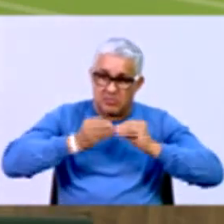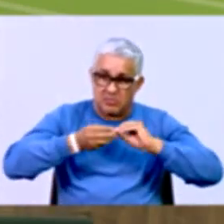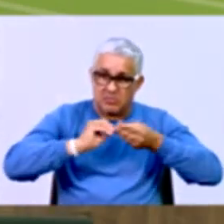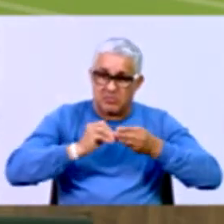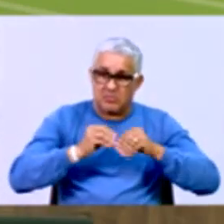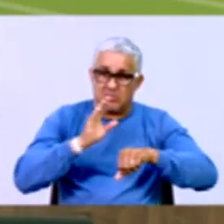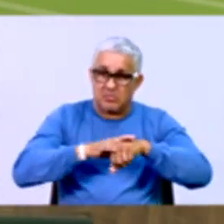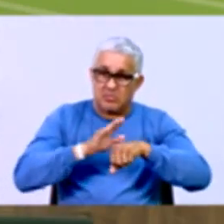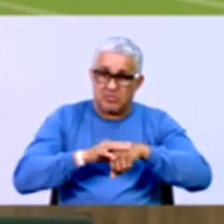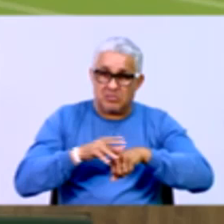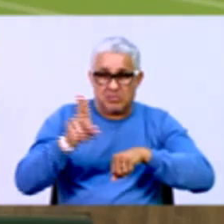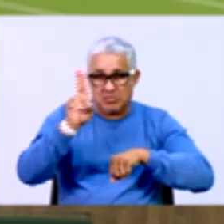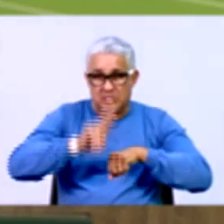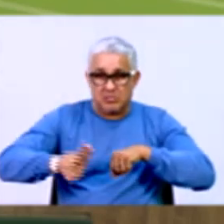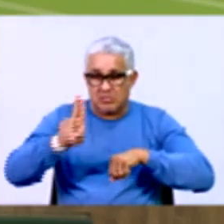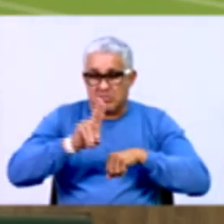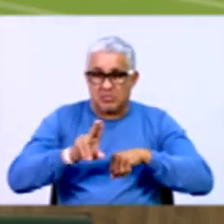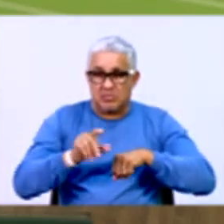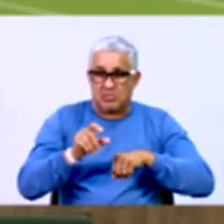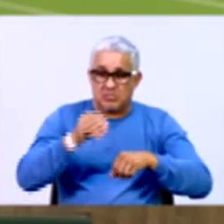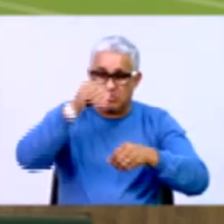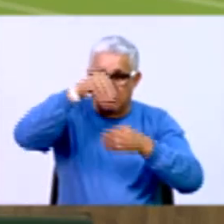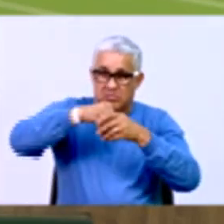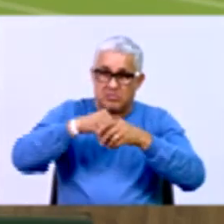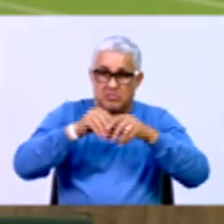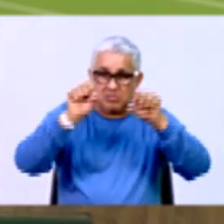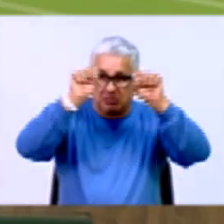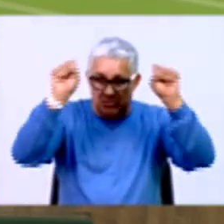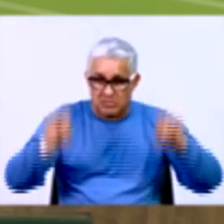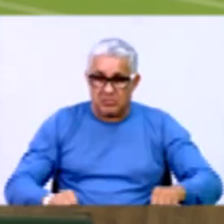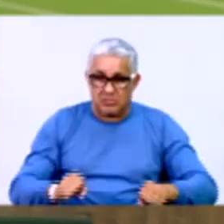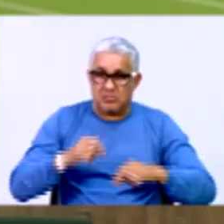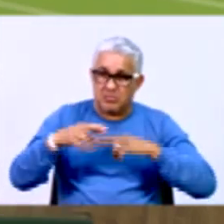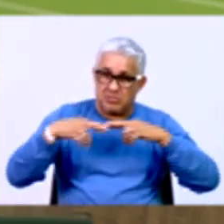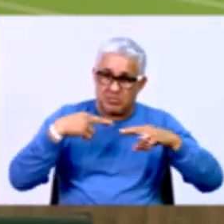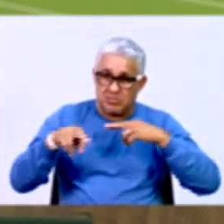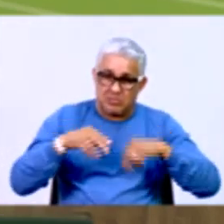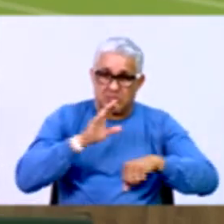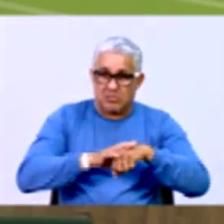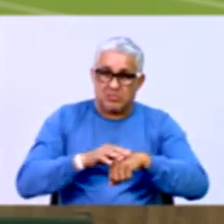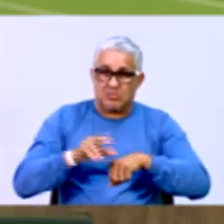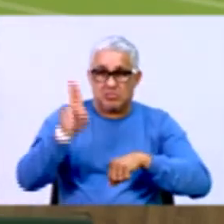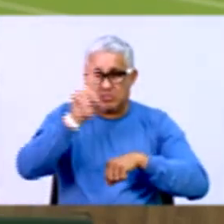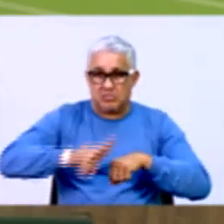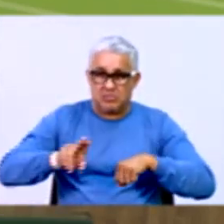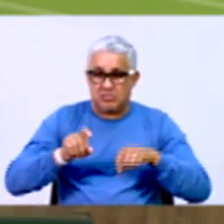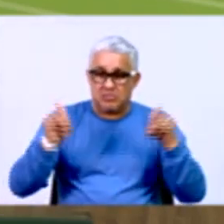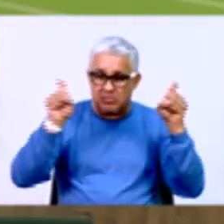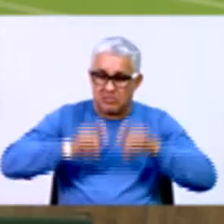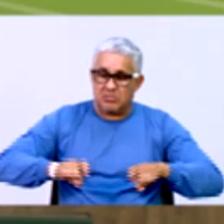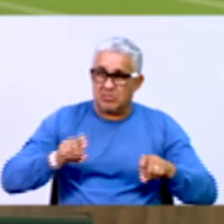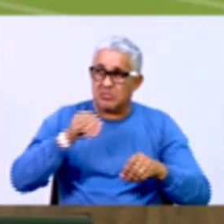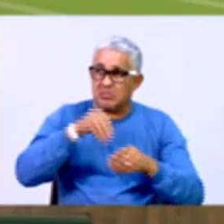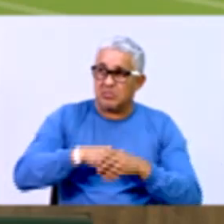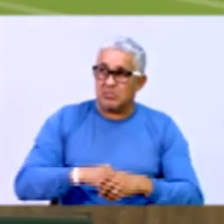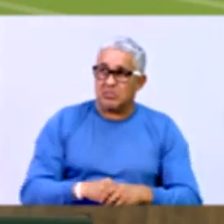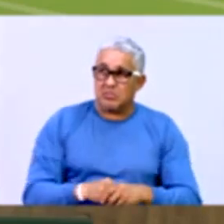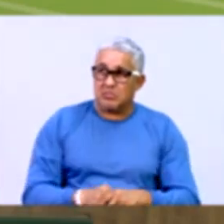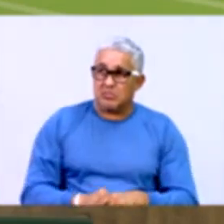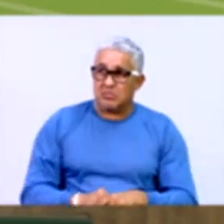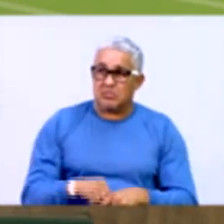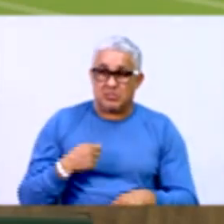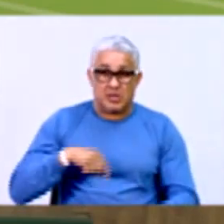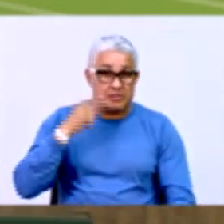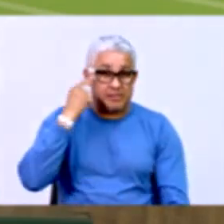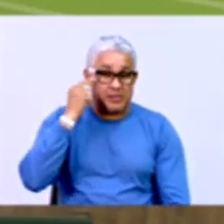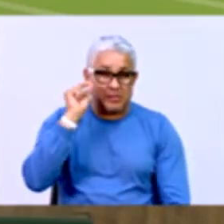do usuário em cima do sistema, ações do usuário em cima da rede, ações do usuário em cima do computador. Uma coisa que vocês têm que ter em